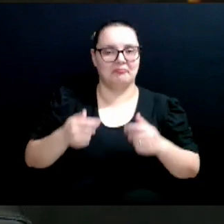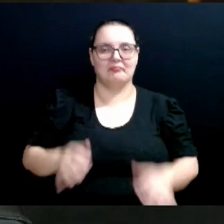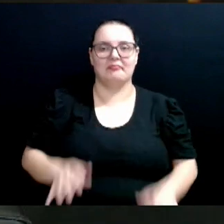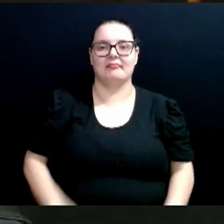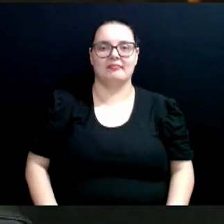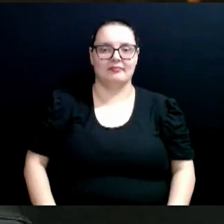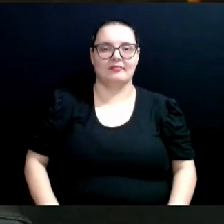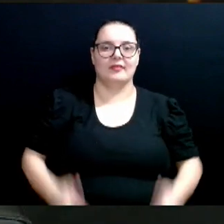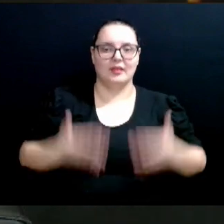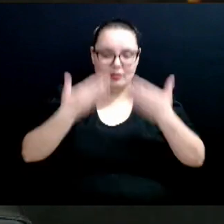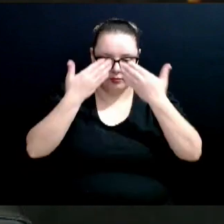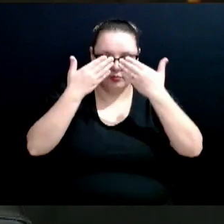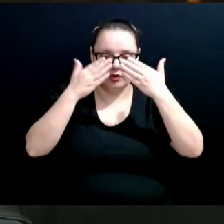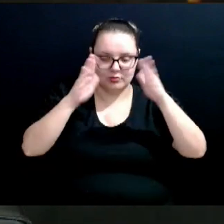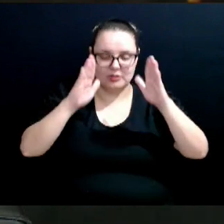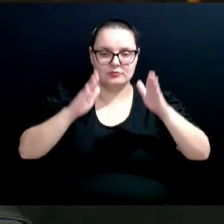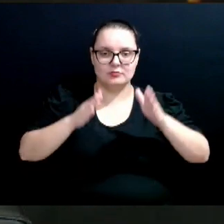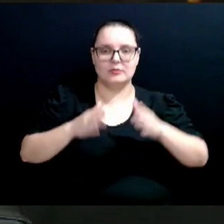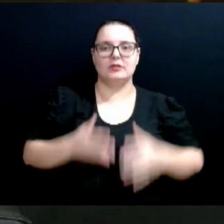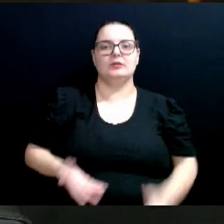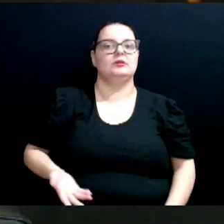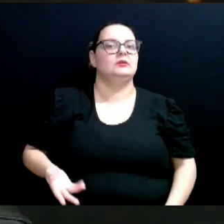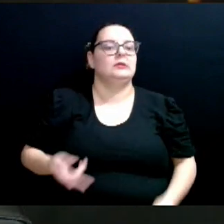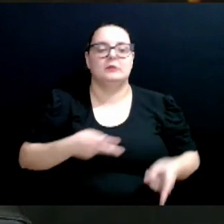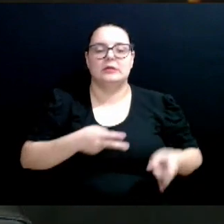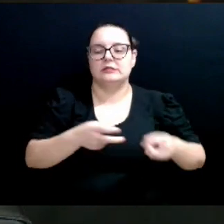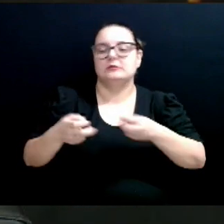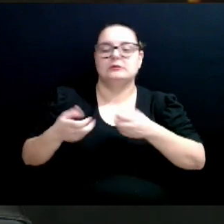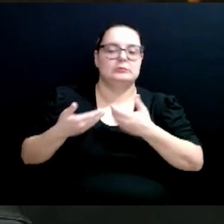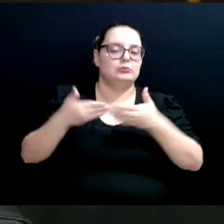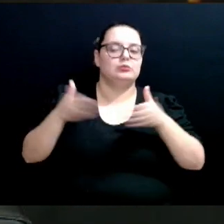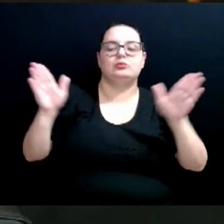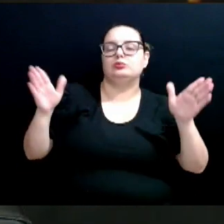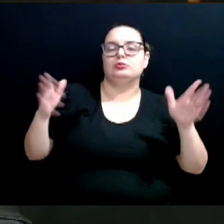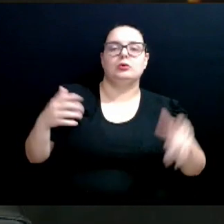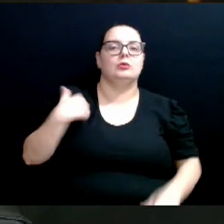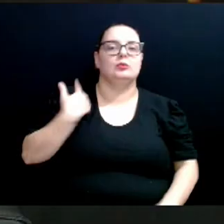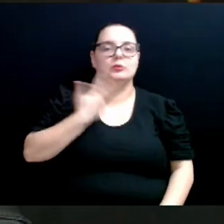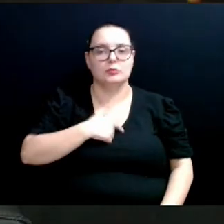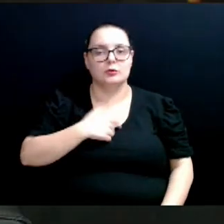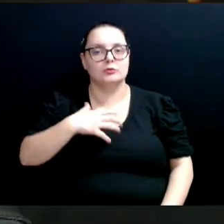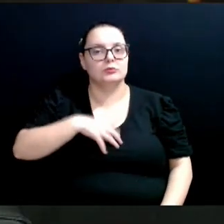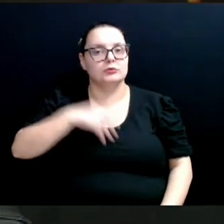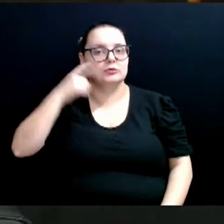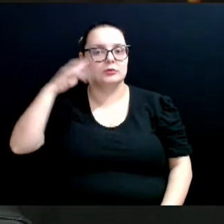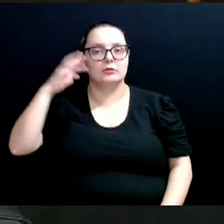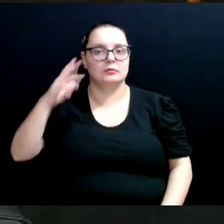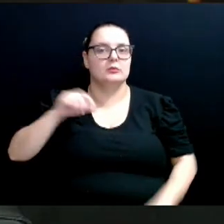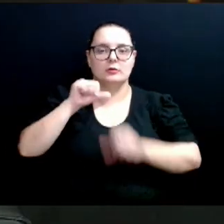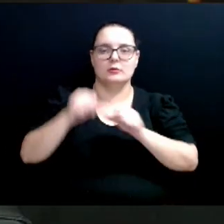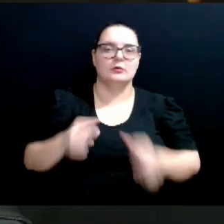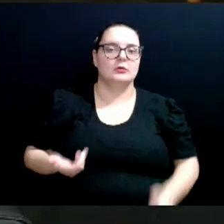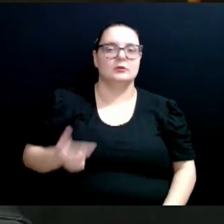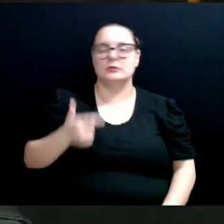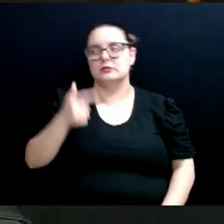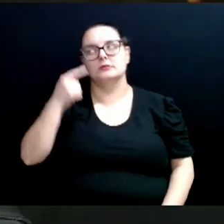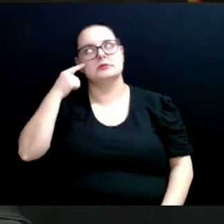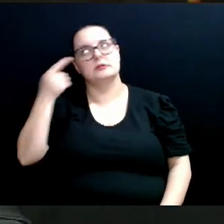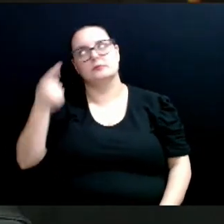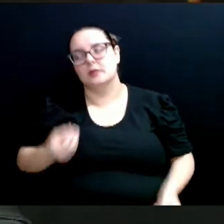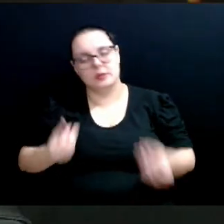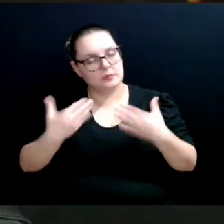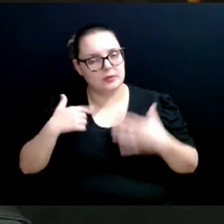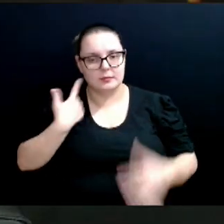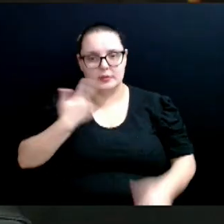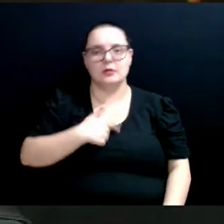os caminhos, vai abrindo a visão, vai abrindo a nossa forma de pensar. Vocês não têm noção do que vocês trazem pra gente, assim, eu acho que